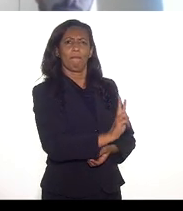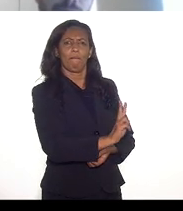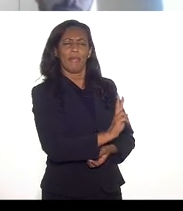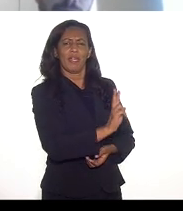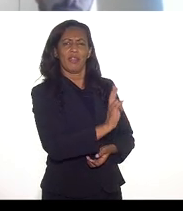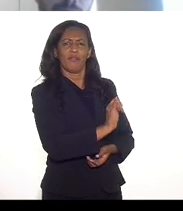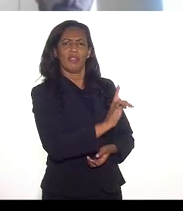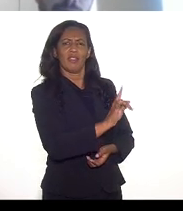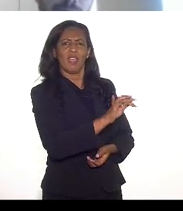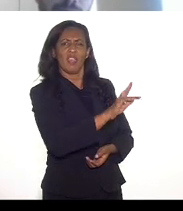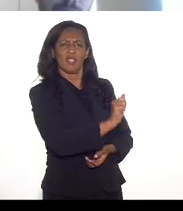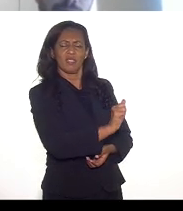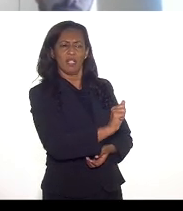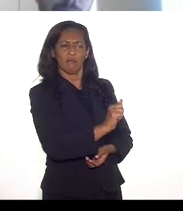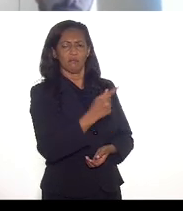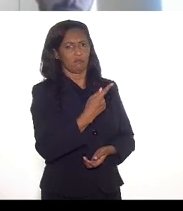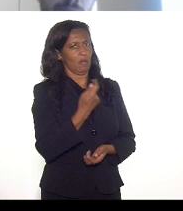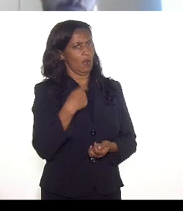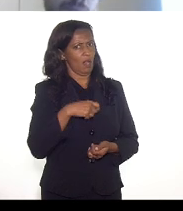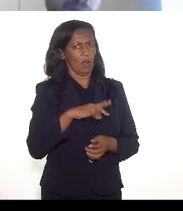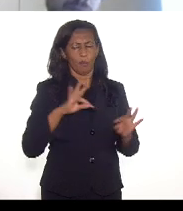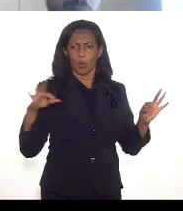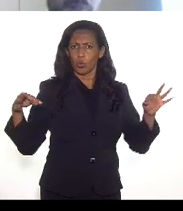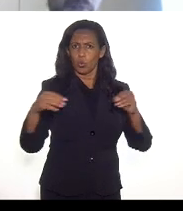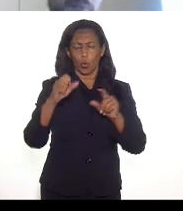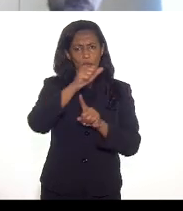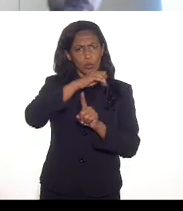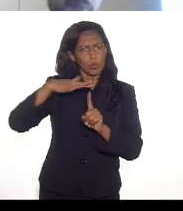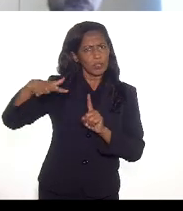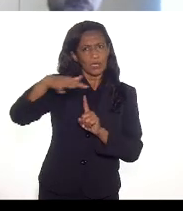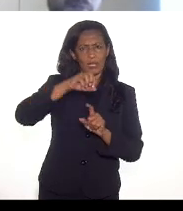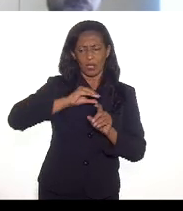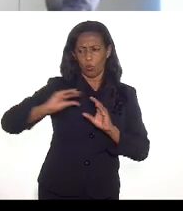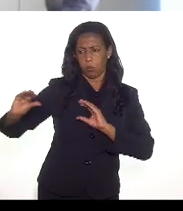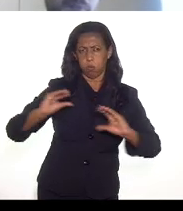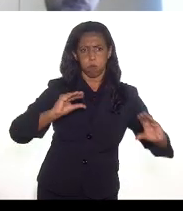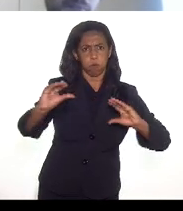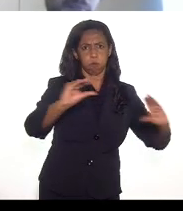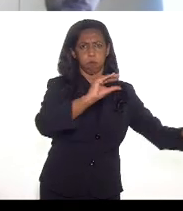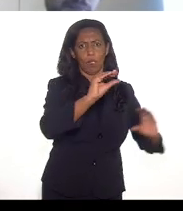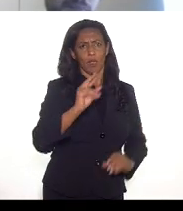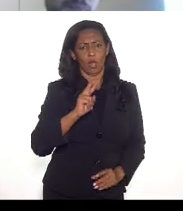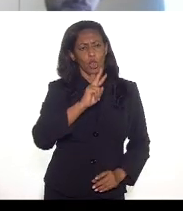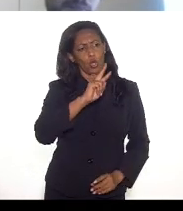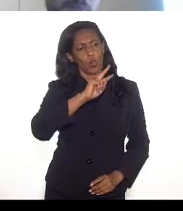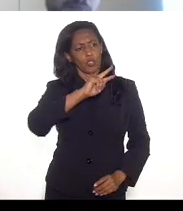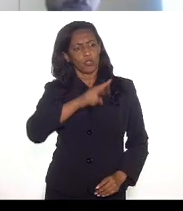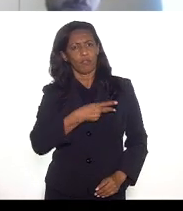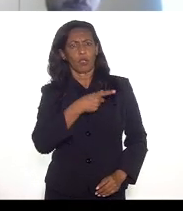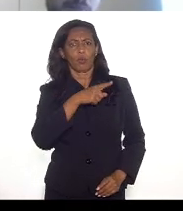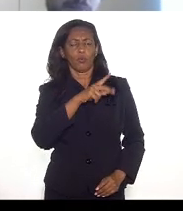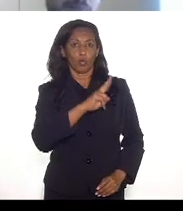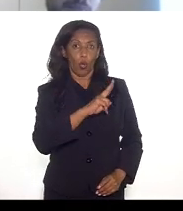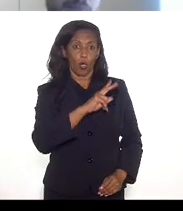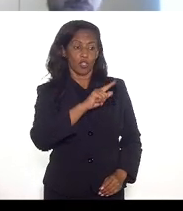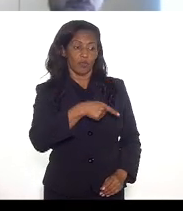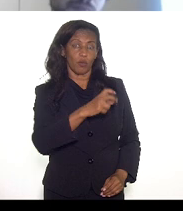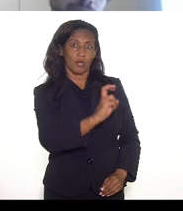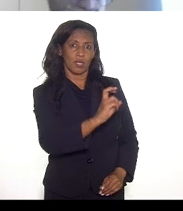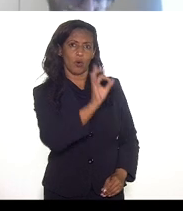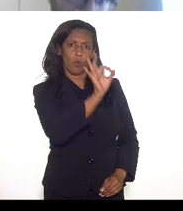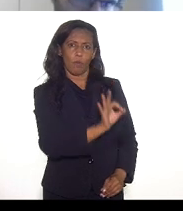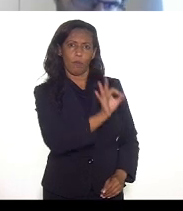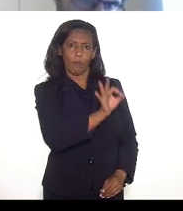As riquezas do Estado precisam se reverter para toda a sociedade fluminense e não para 2,5% da